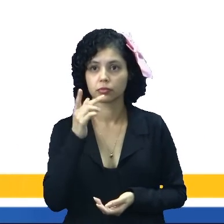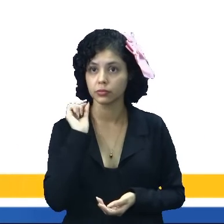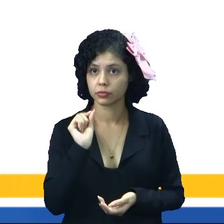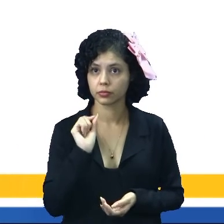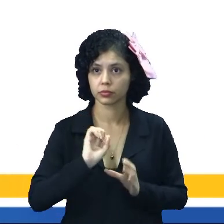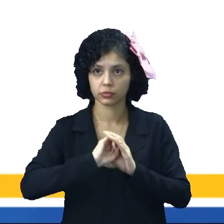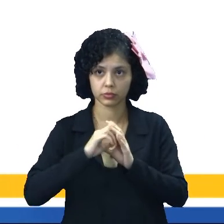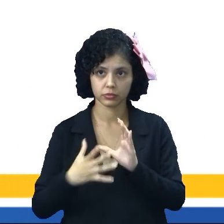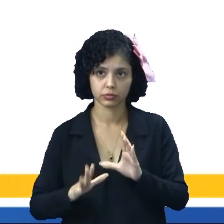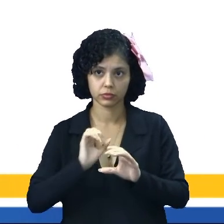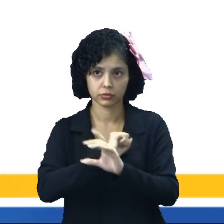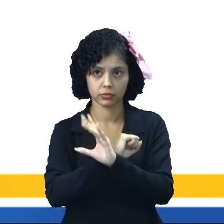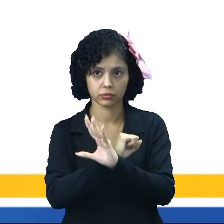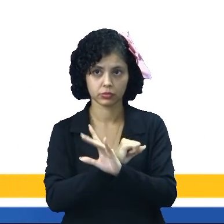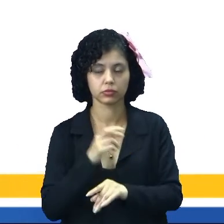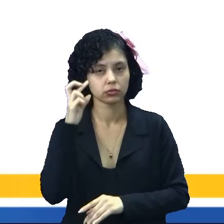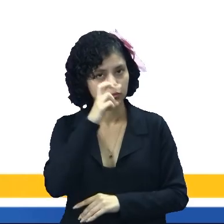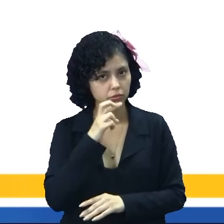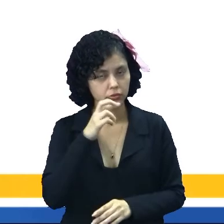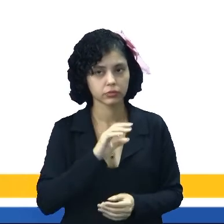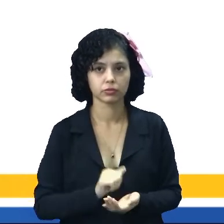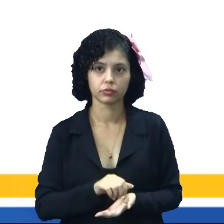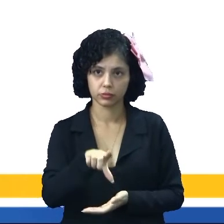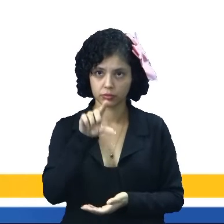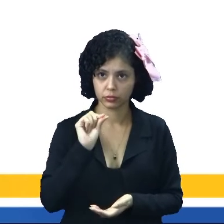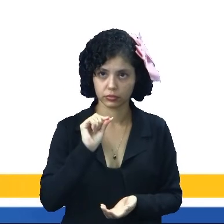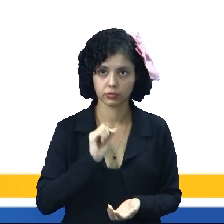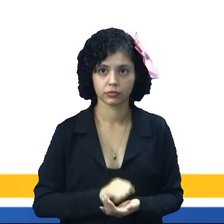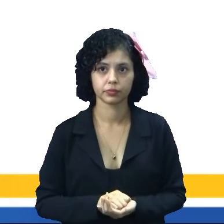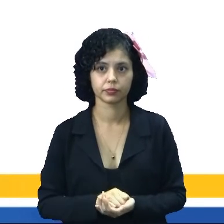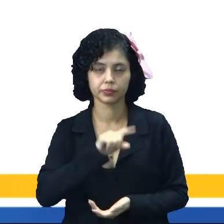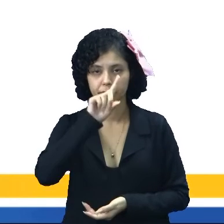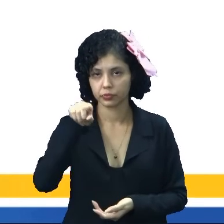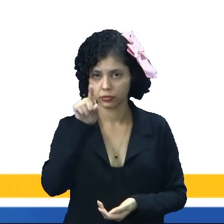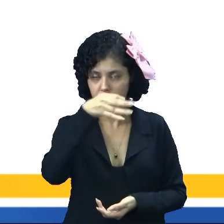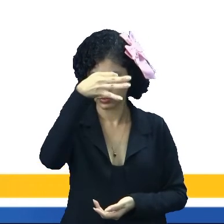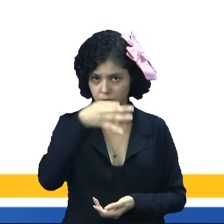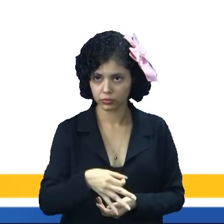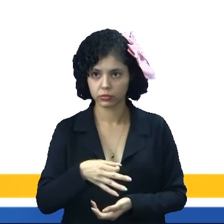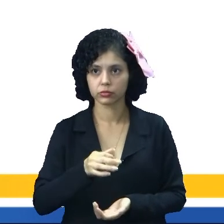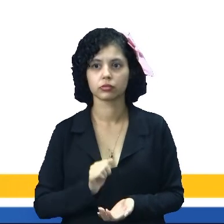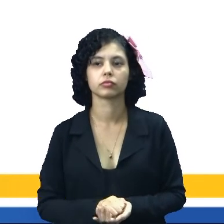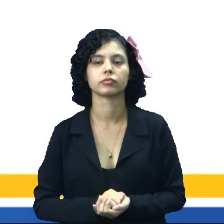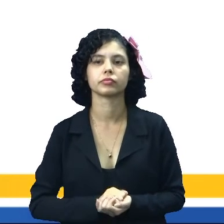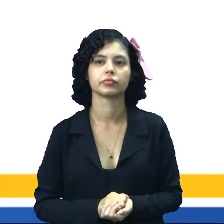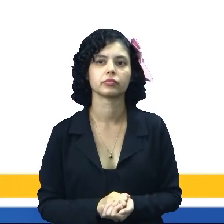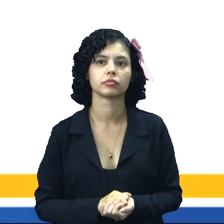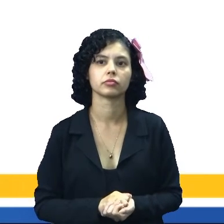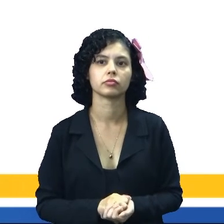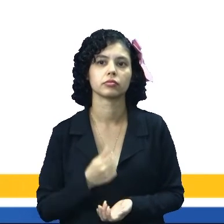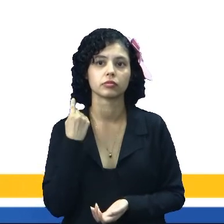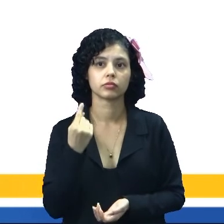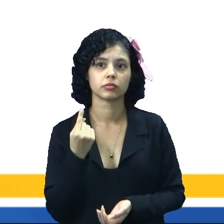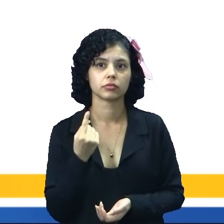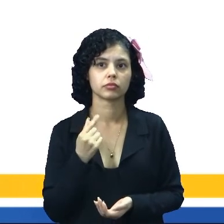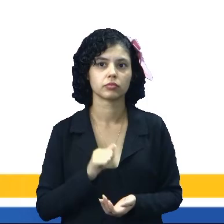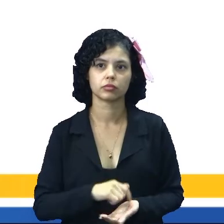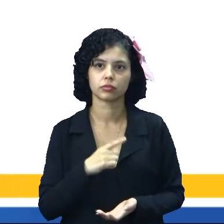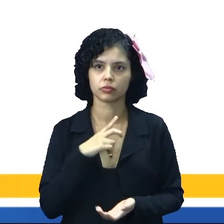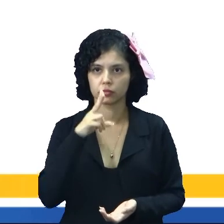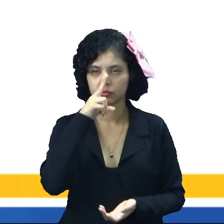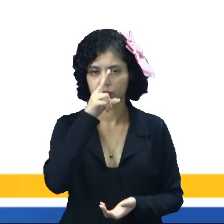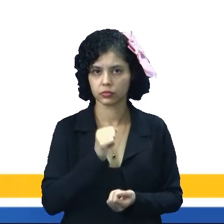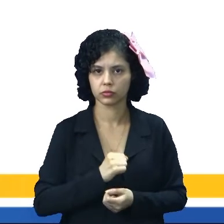às características dos ácidos, analise as afirmativas abaixo e assinale a alternativa que corresponde às corretas. 1. Tem